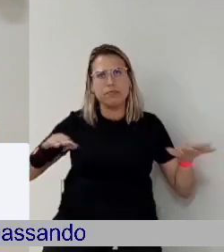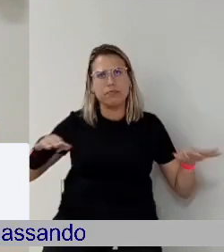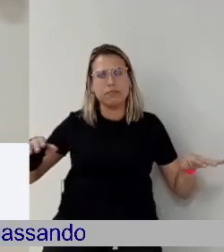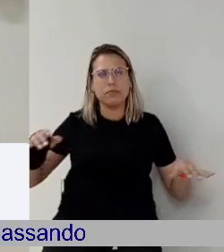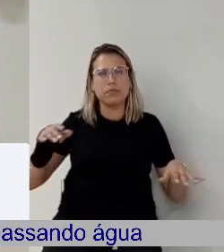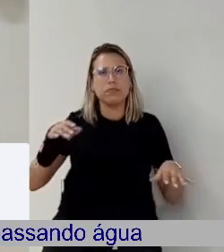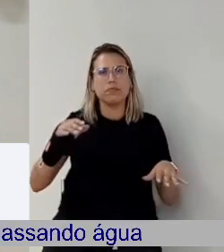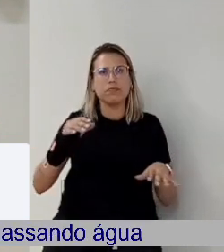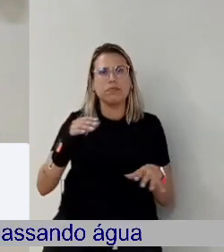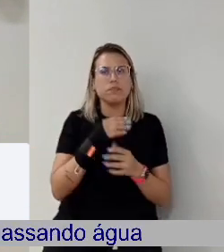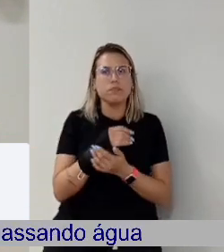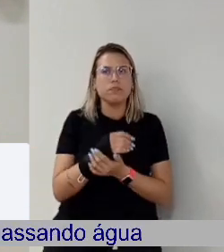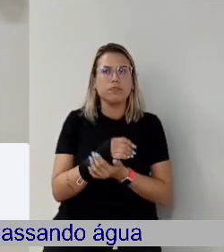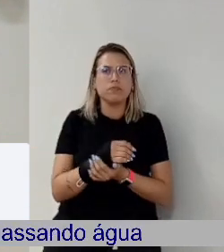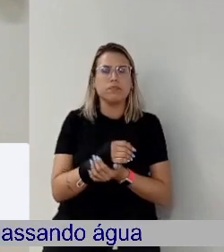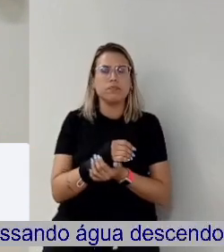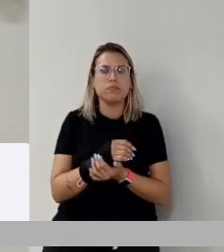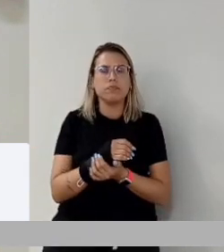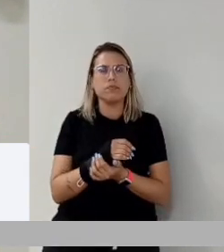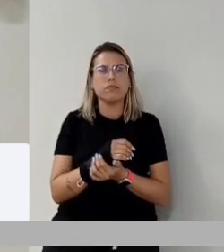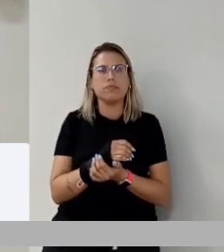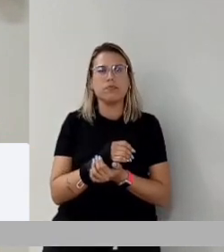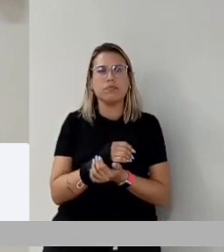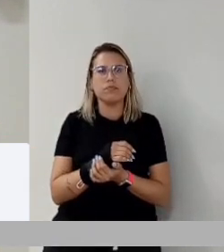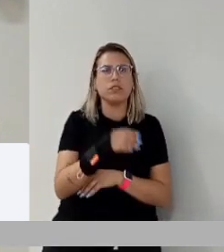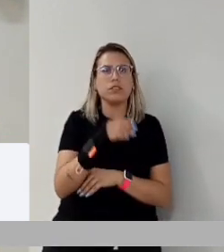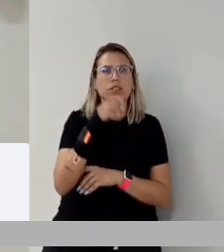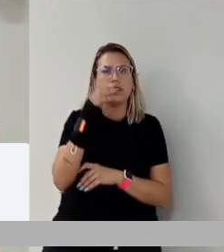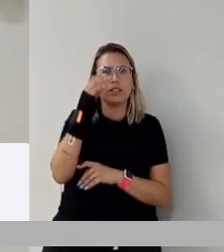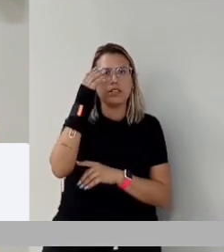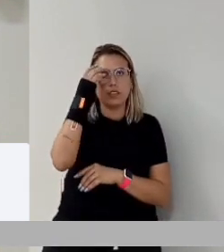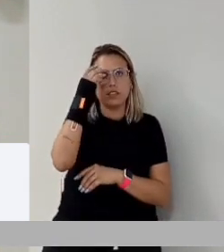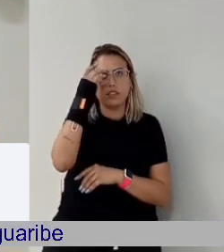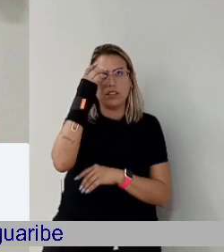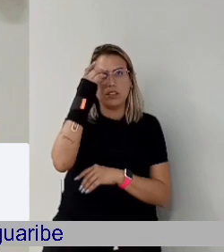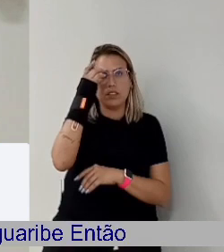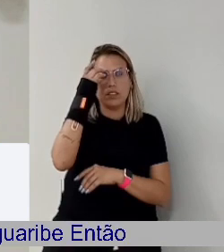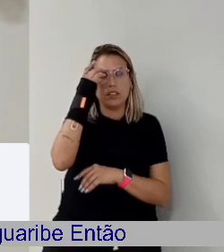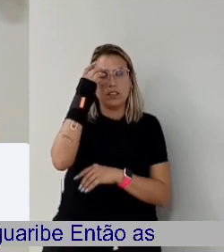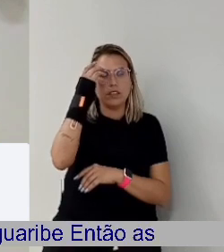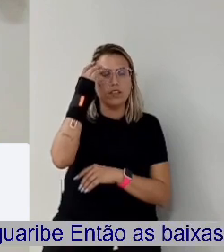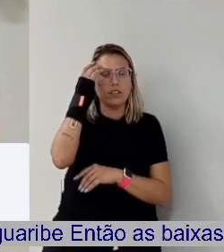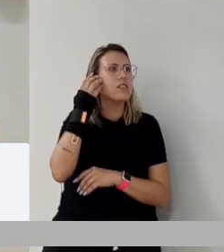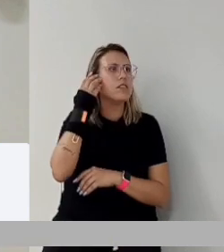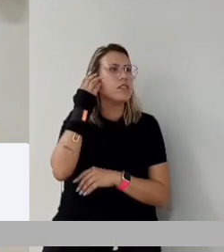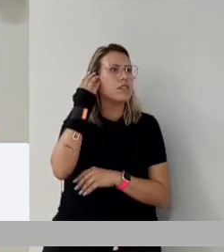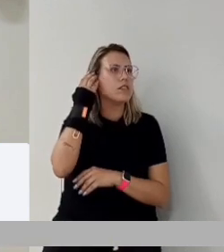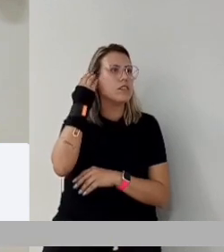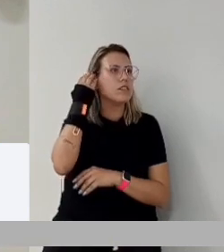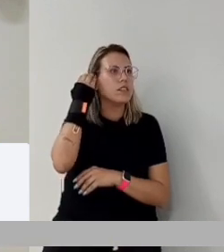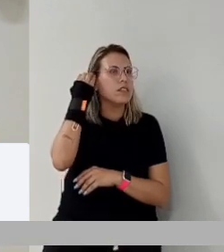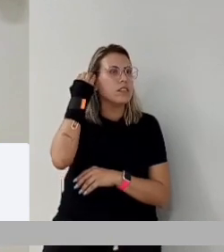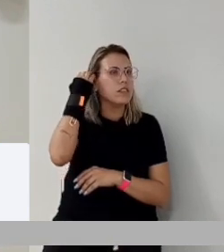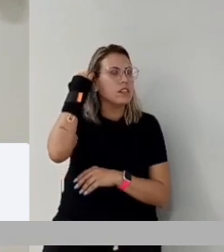água né descendo para o Rio emendando com o rio jaguariba Então as baixas estão cheia de águas e mas só que a